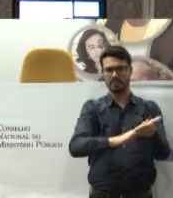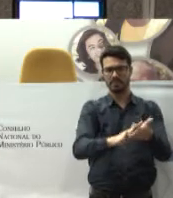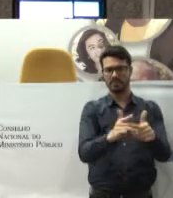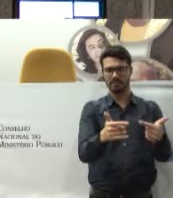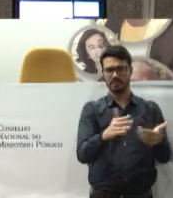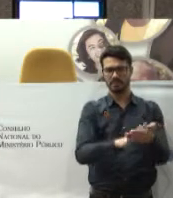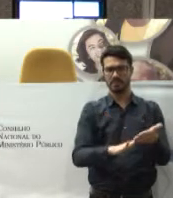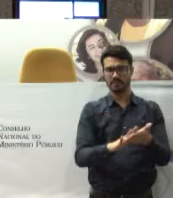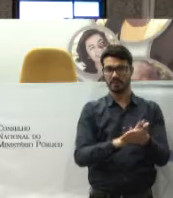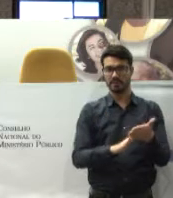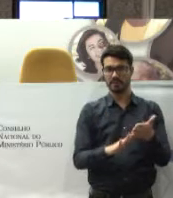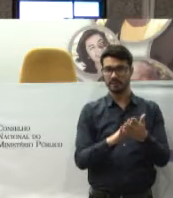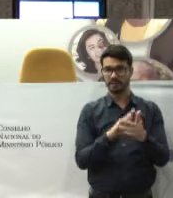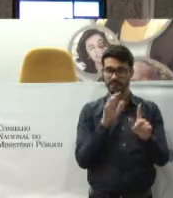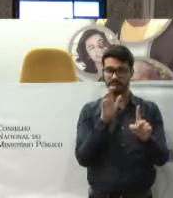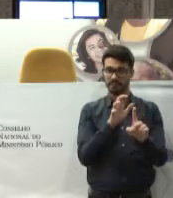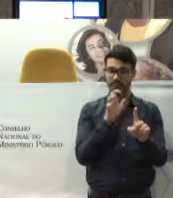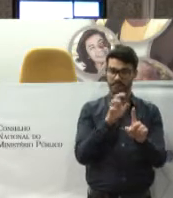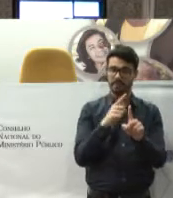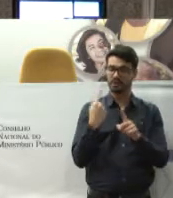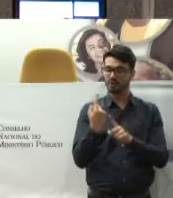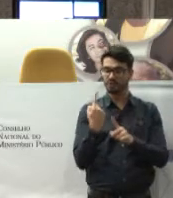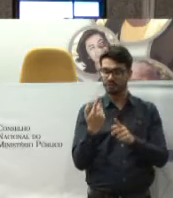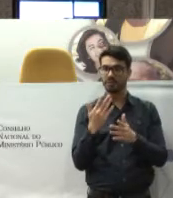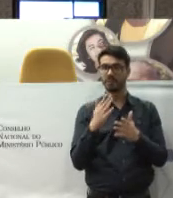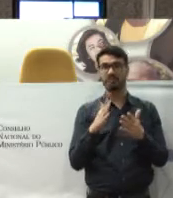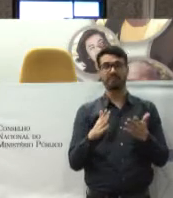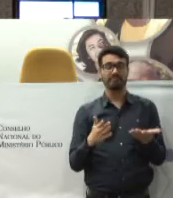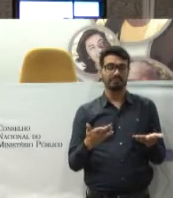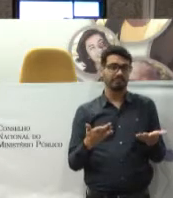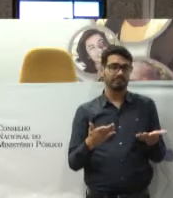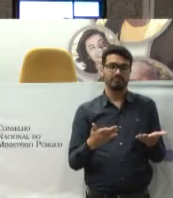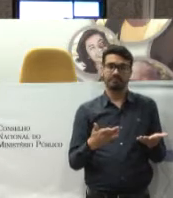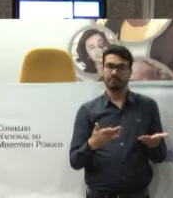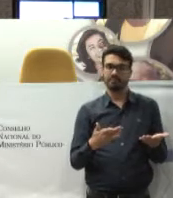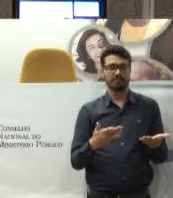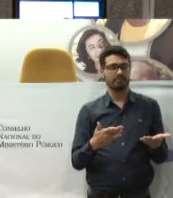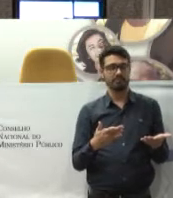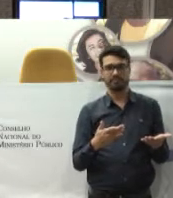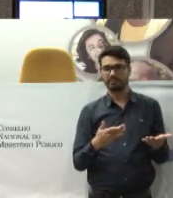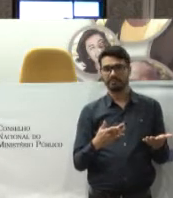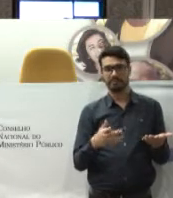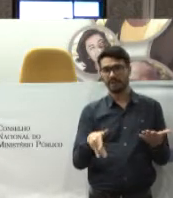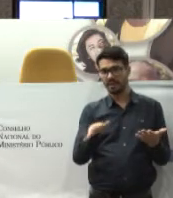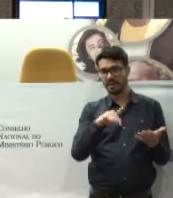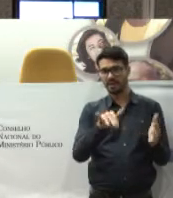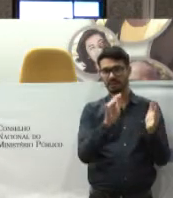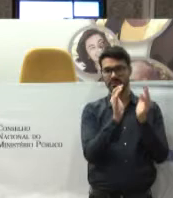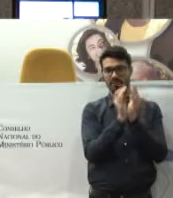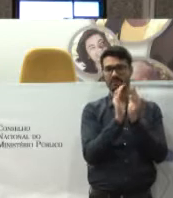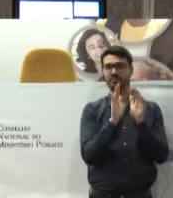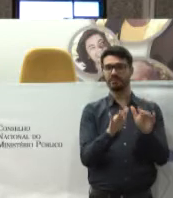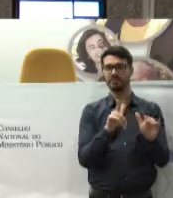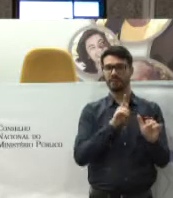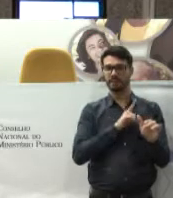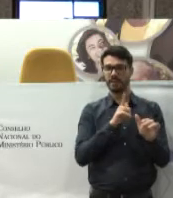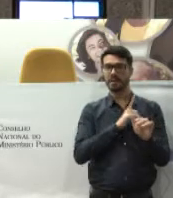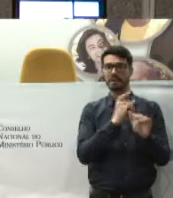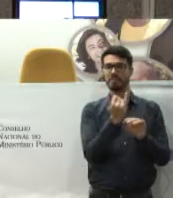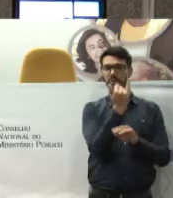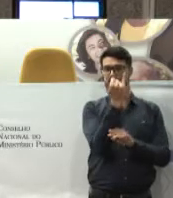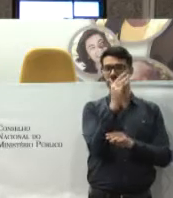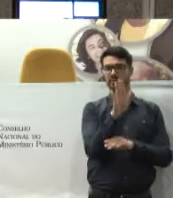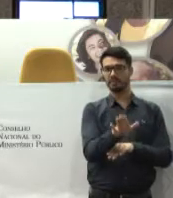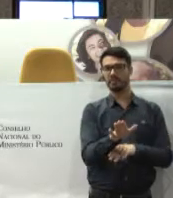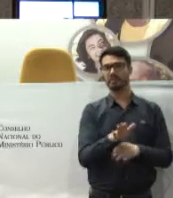O impacto individual do problema é muito pequeno, ainda que coletivamente ele tenha sua